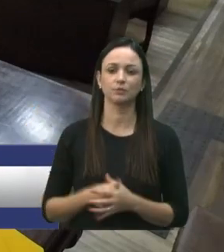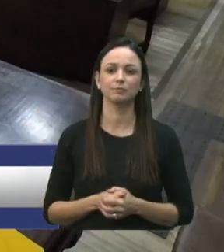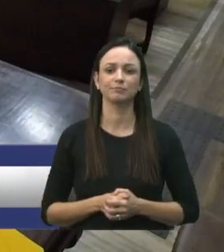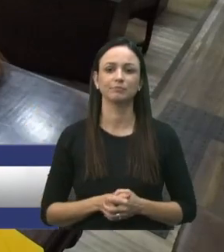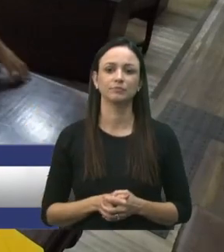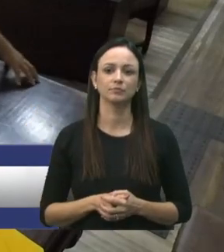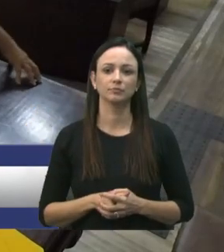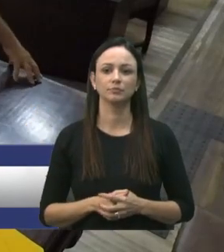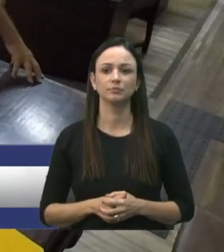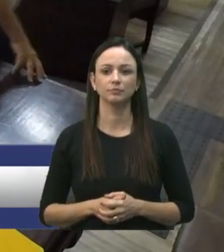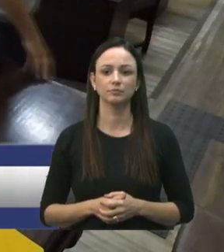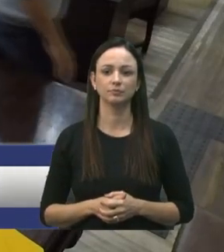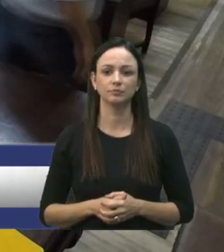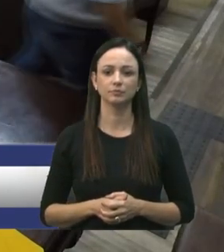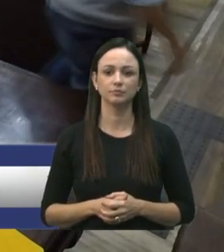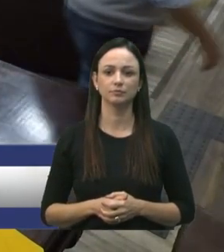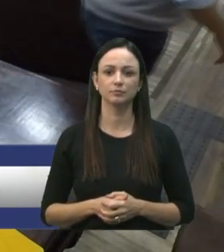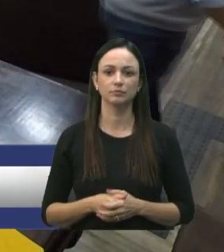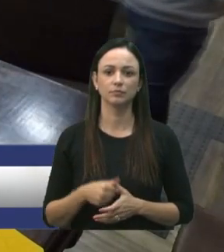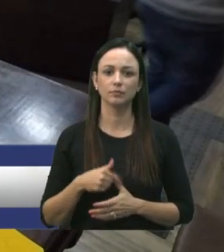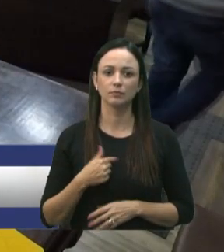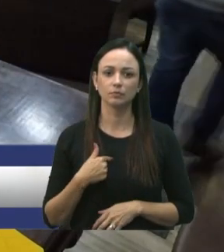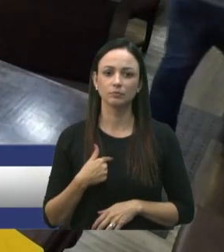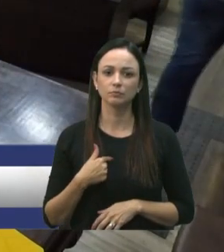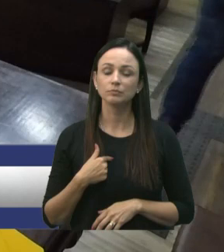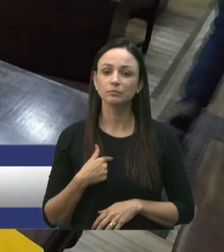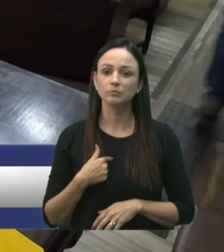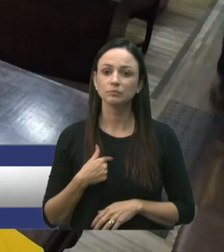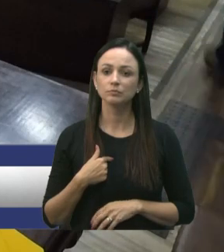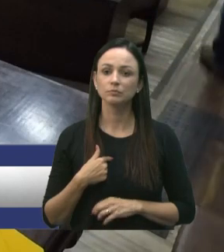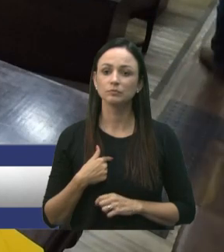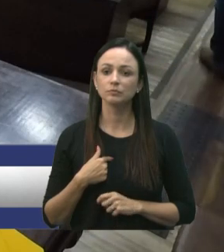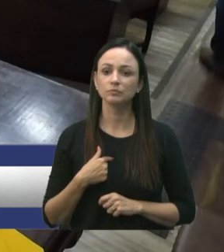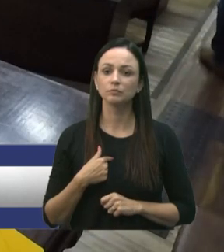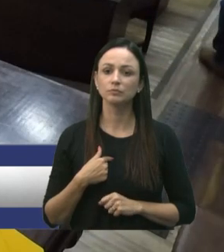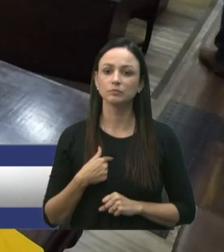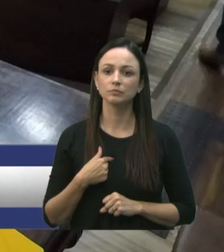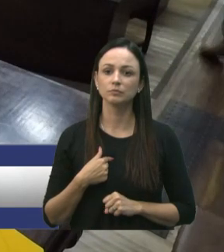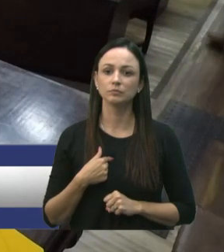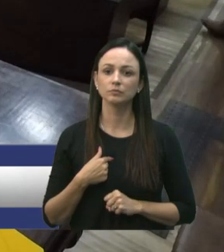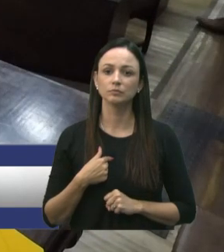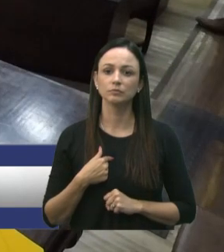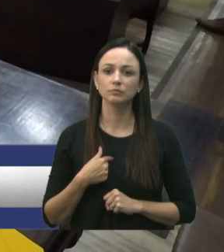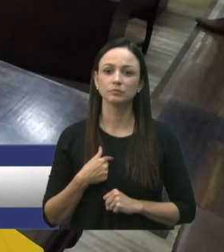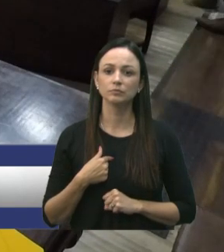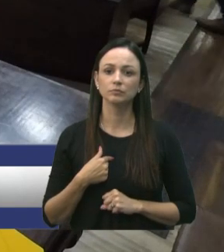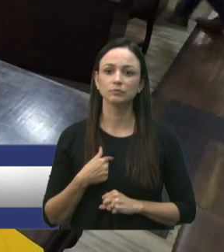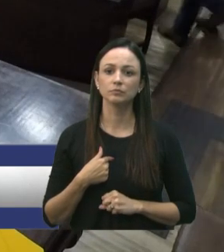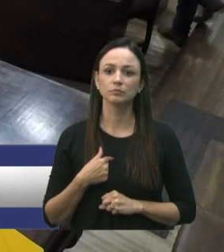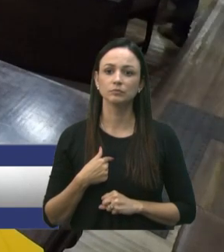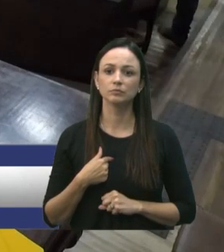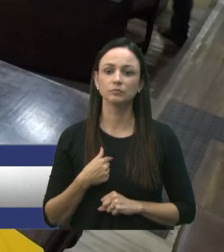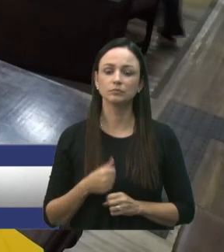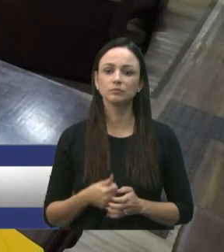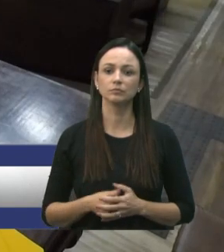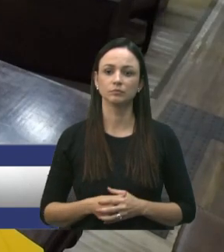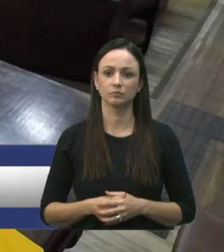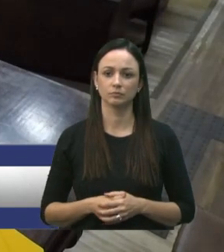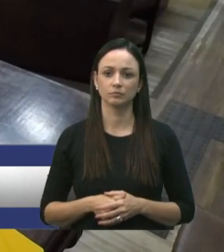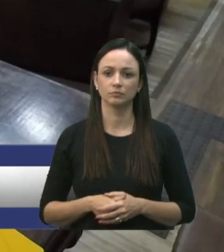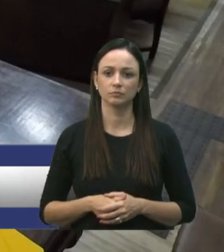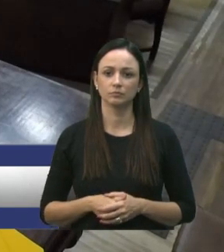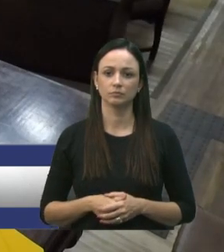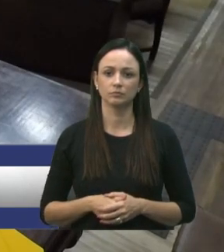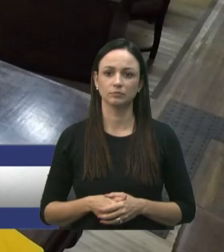E eu... Ai, que chato.